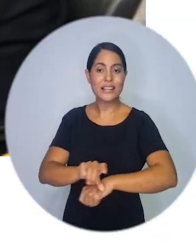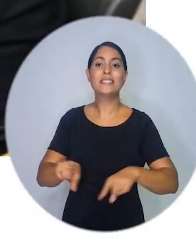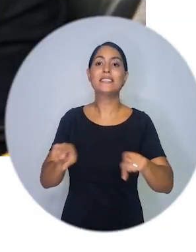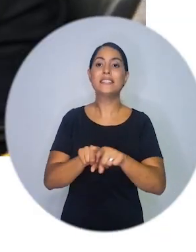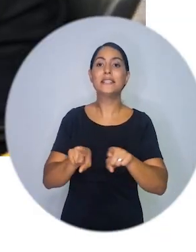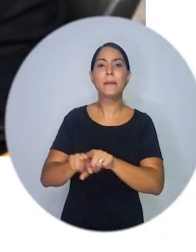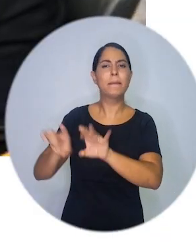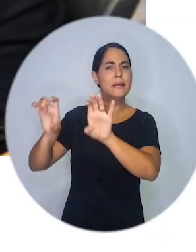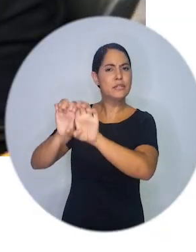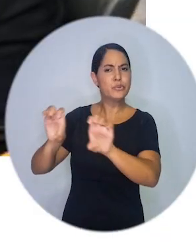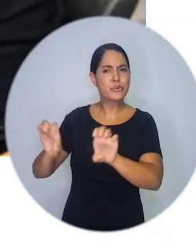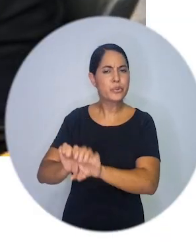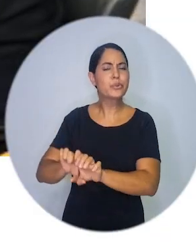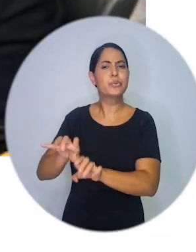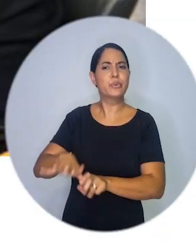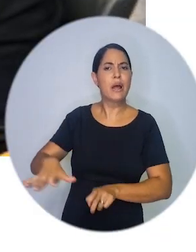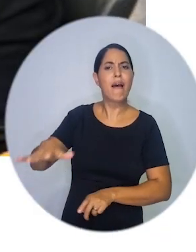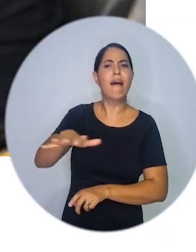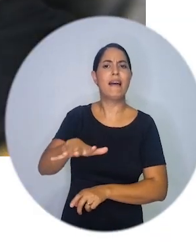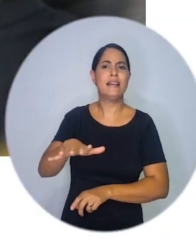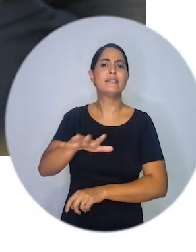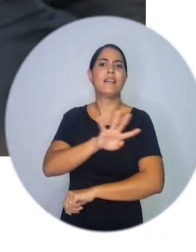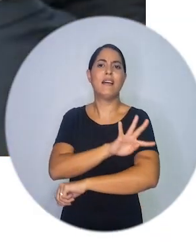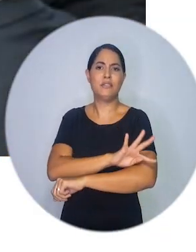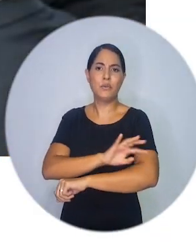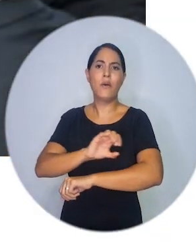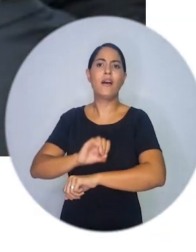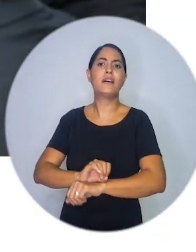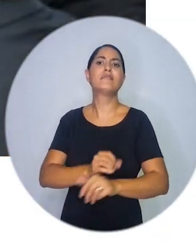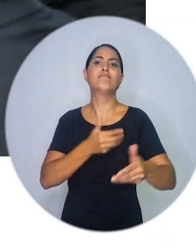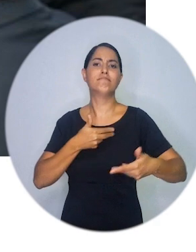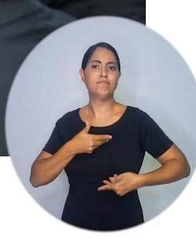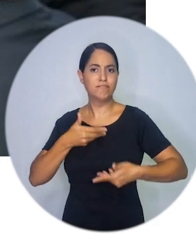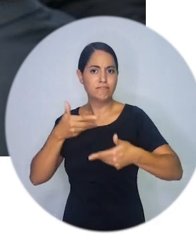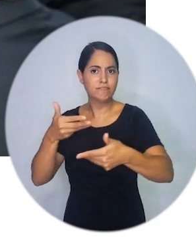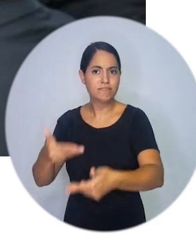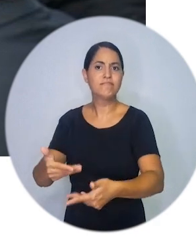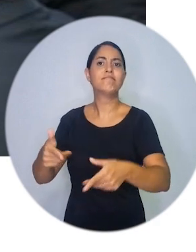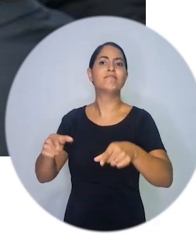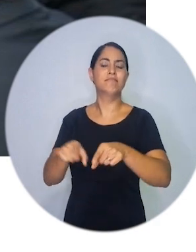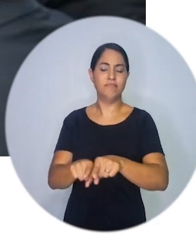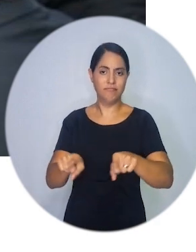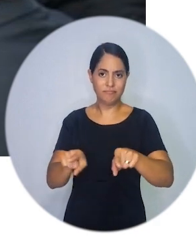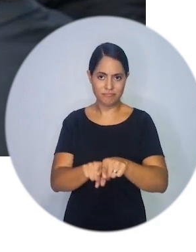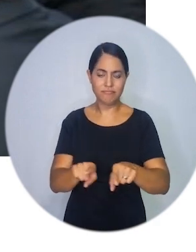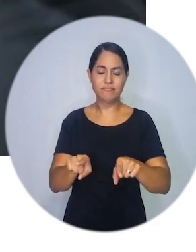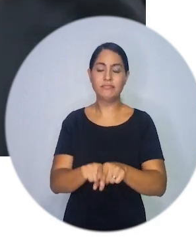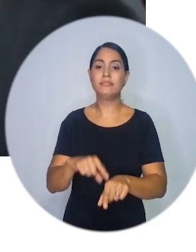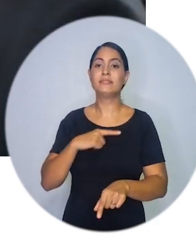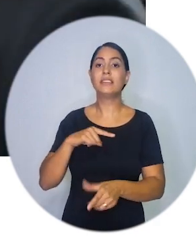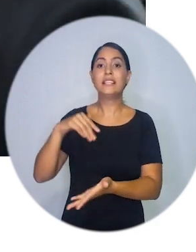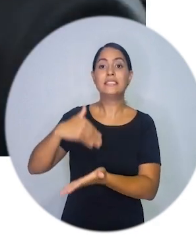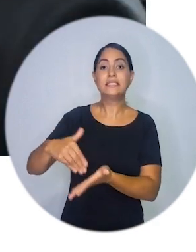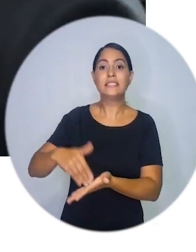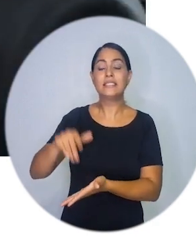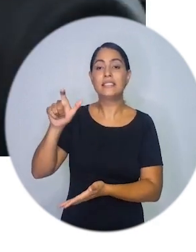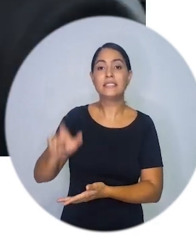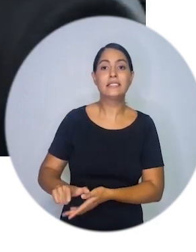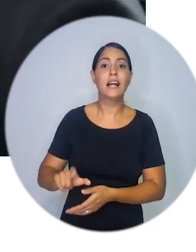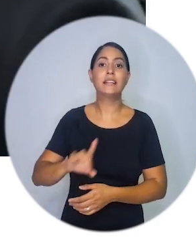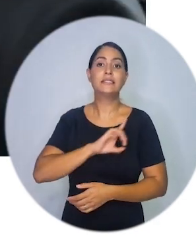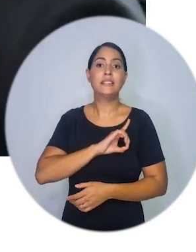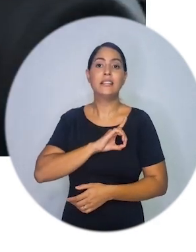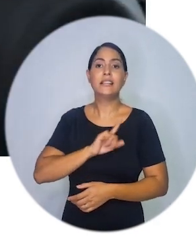Tocantins, toda a estrutura da Secretaria de Segurança Pública nos recepcionou por meio de seu secretário